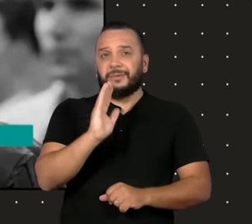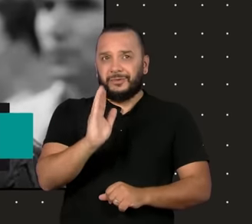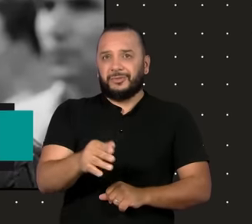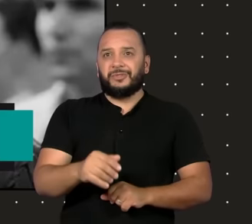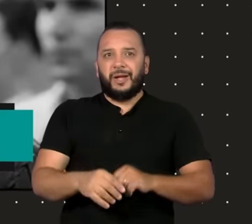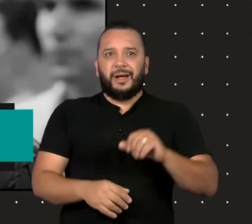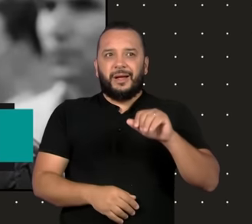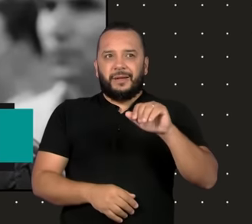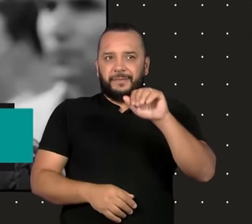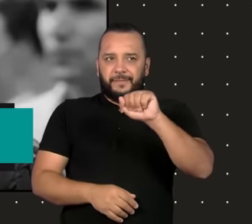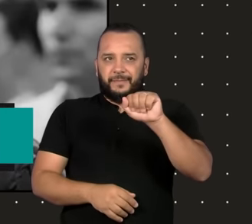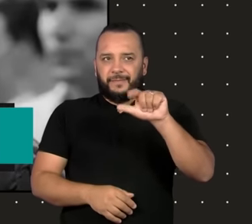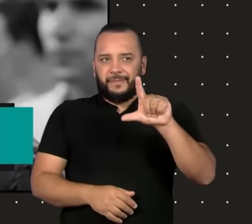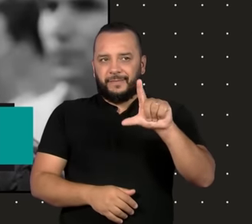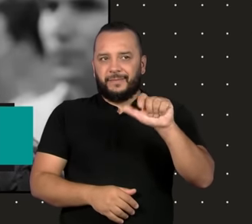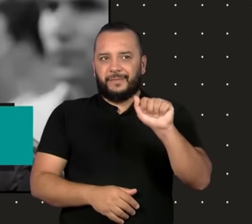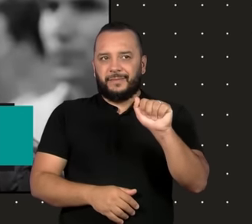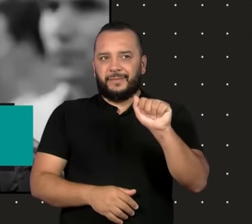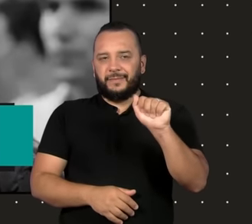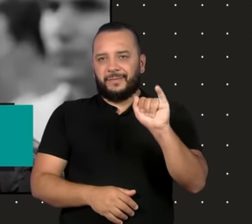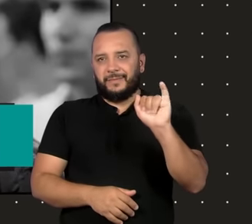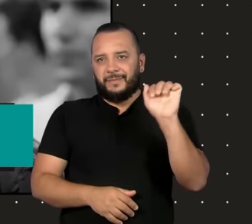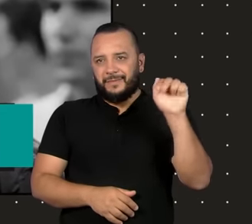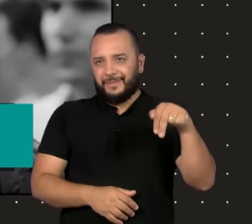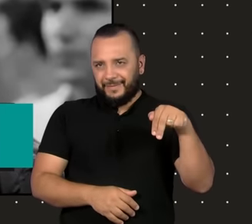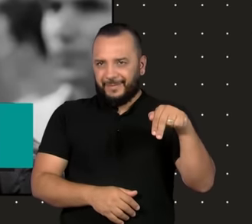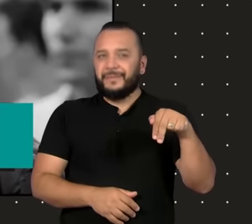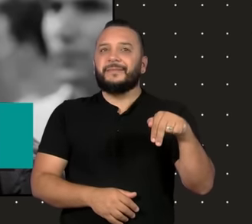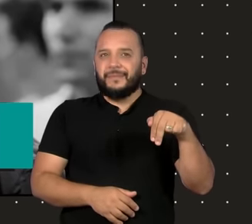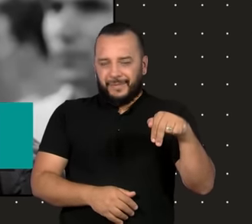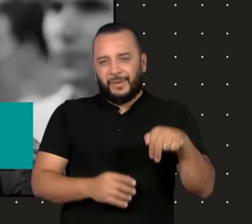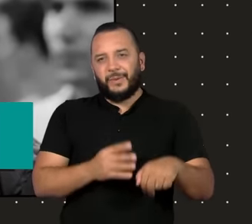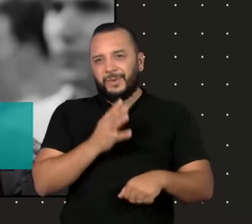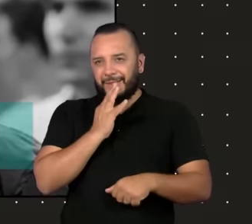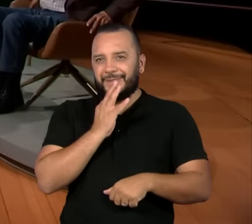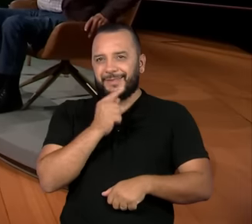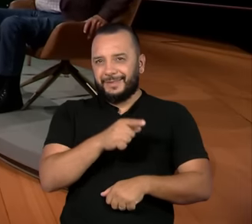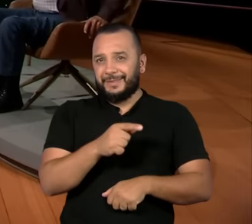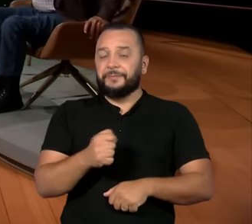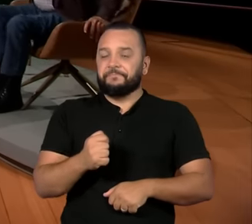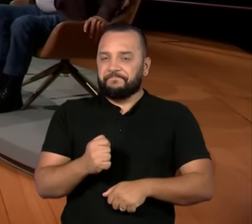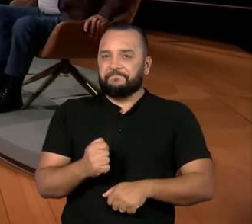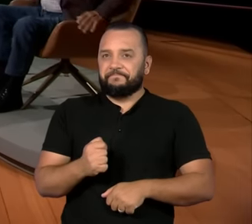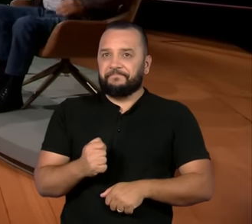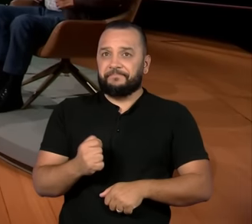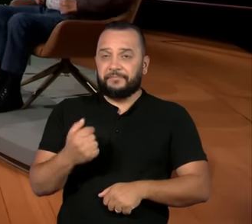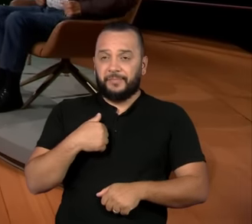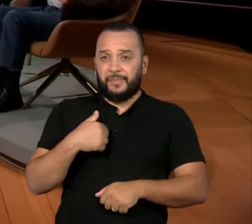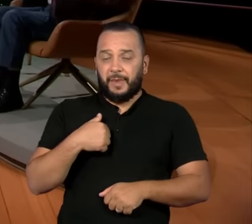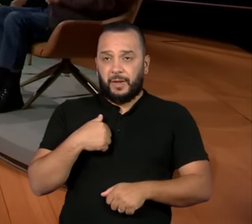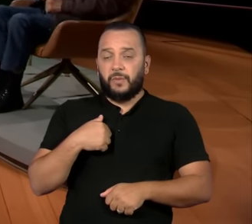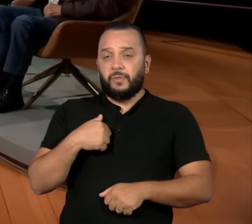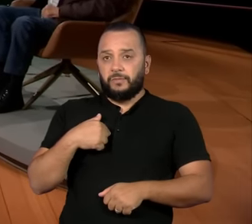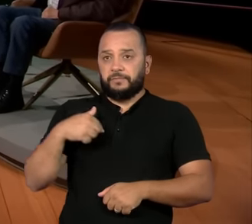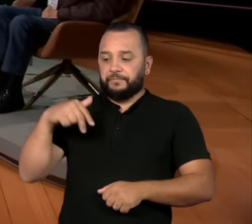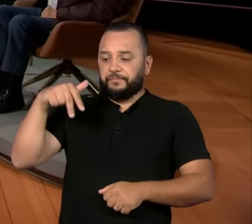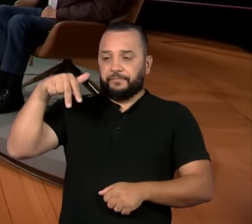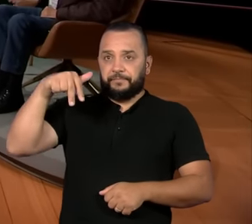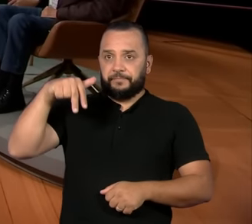lá. E eu fazia o seguinte, eu ficava num canto, em pé,